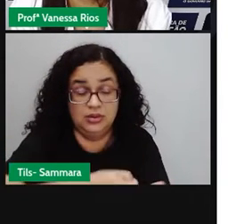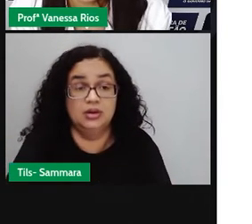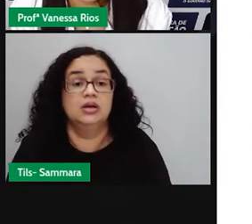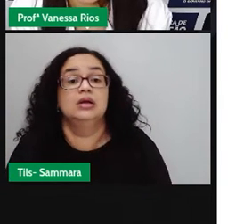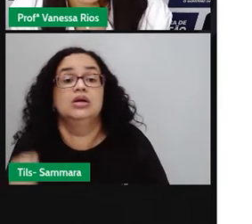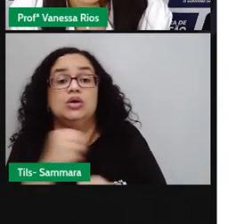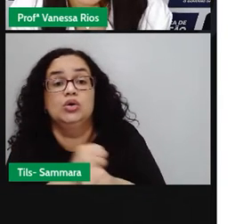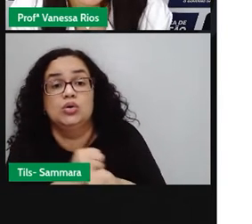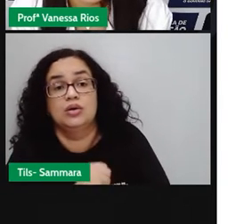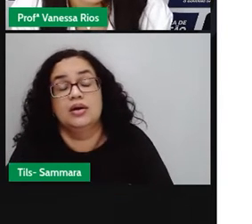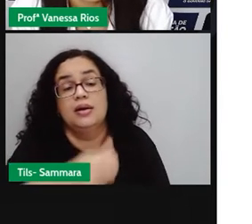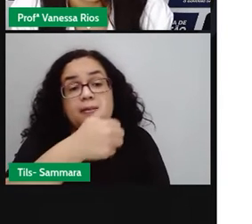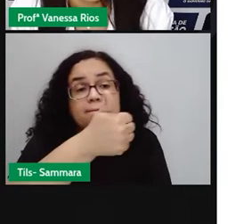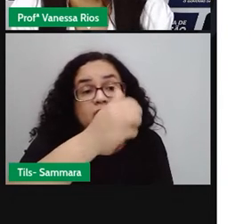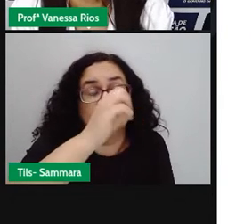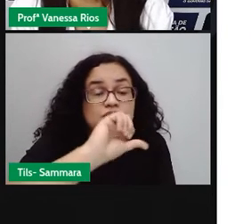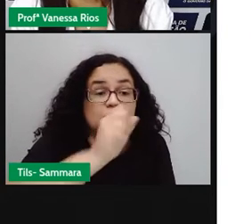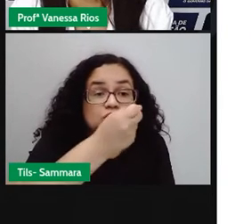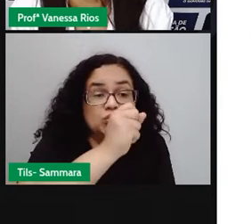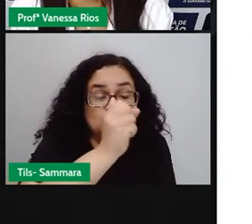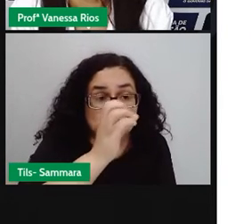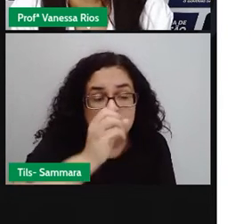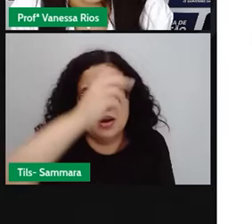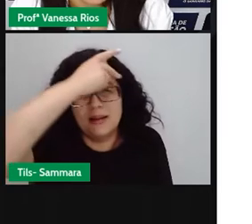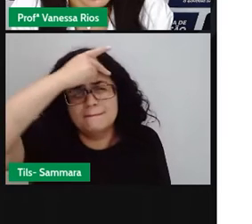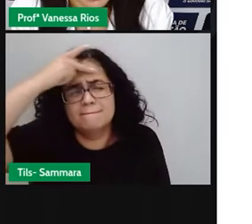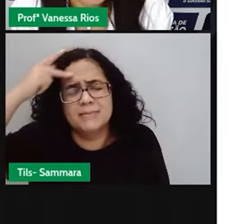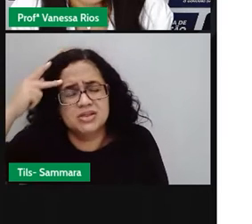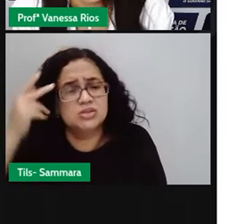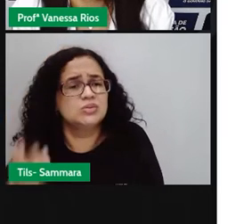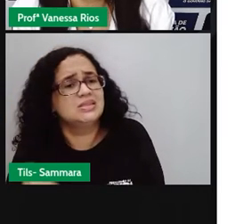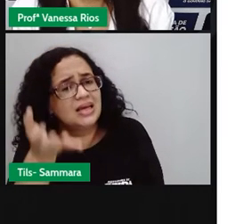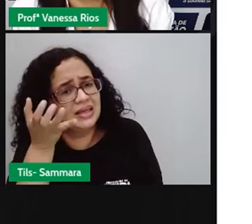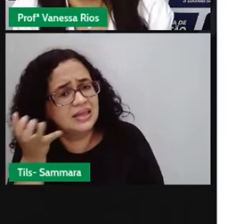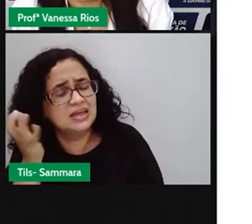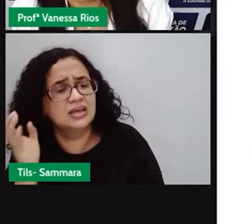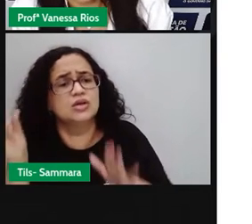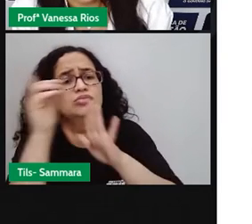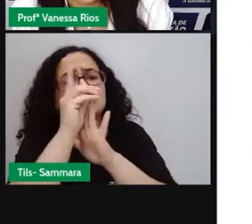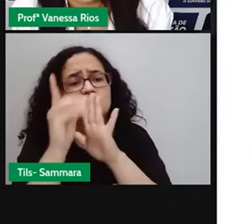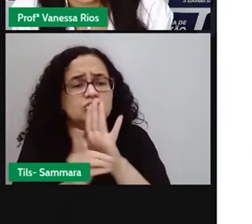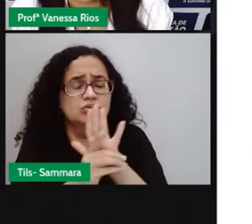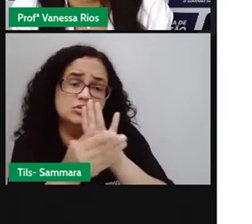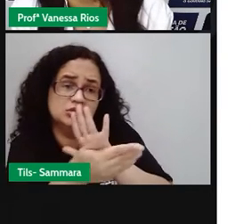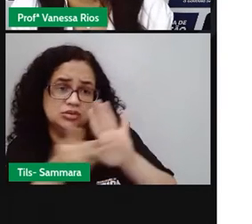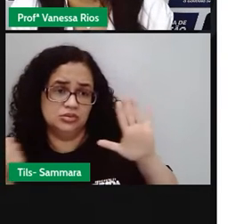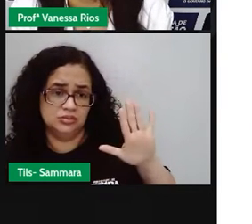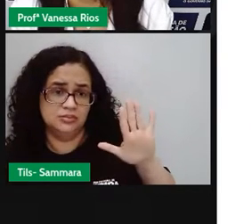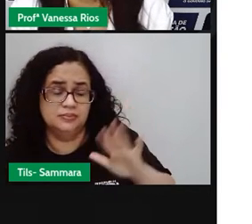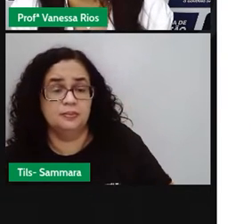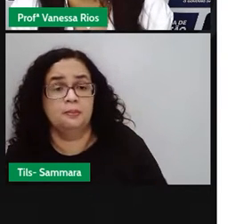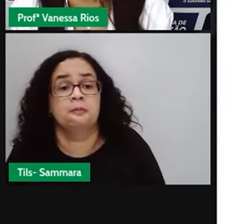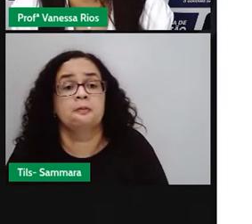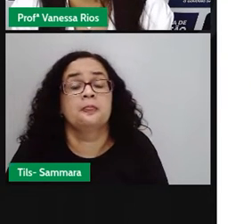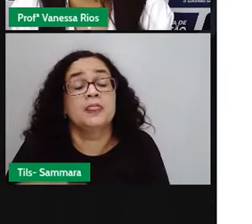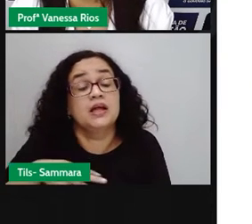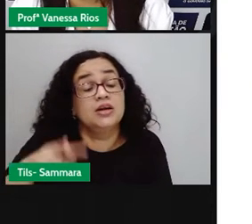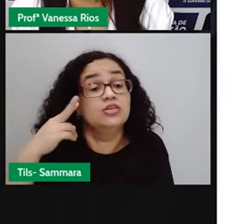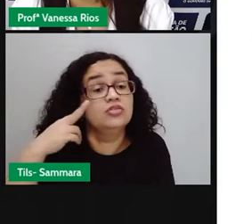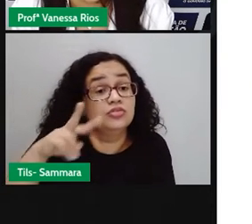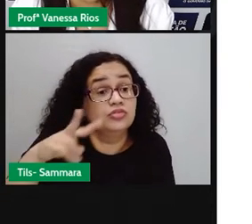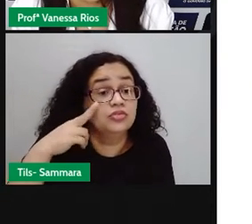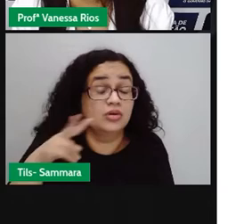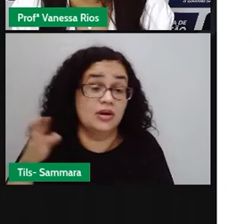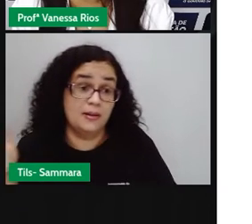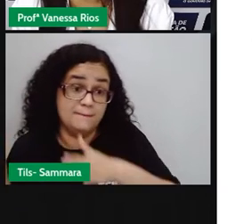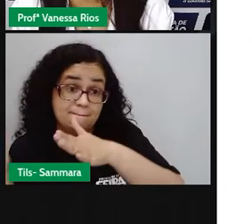de 1980, as pessoas elas queriam os direitos que tinham sido tirados. É, a gente viu aí que no